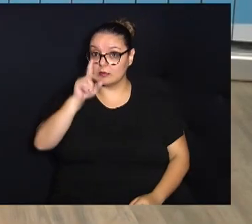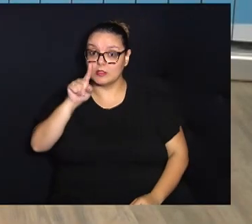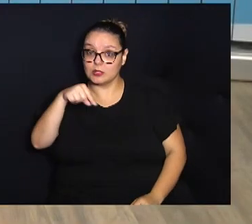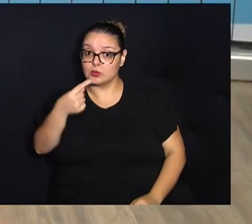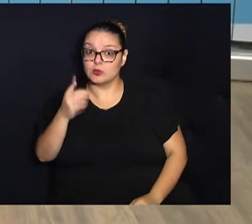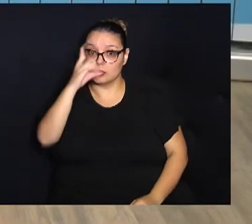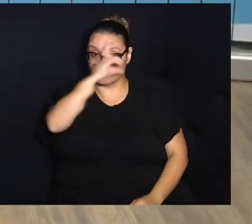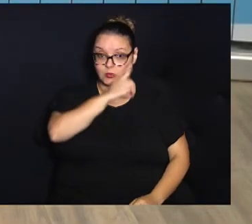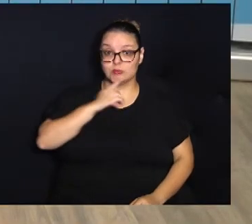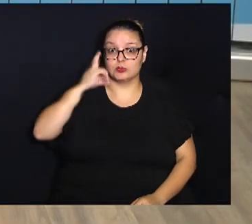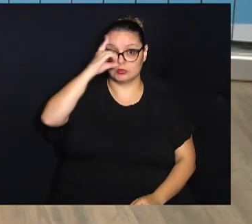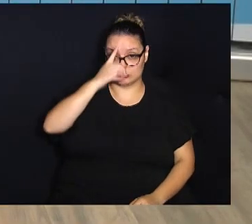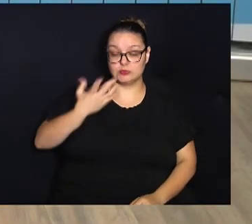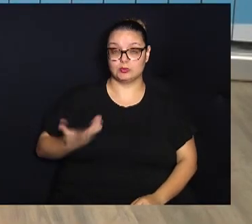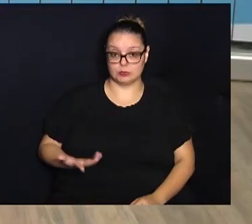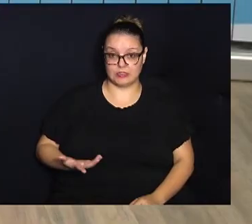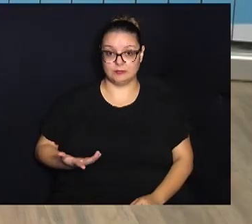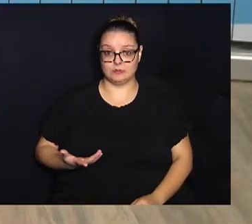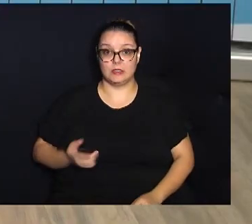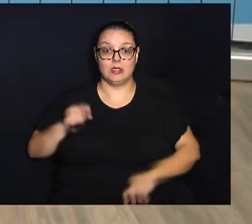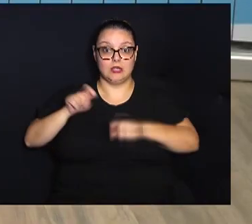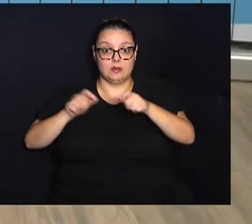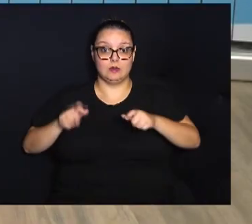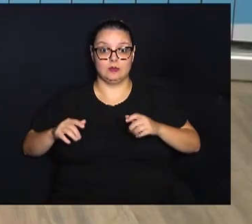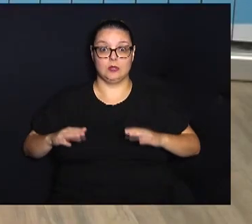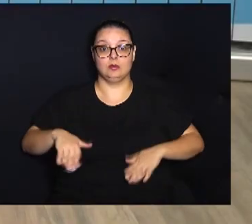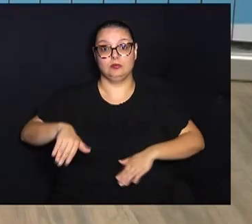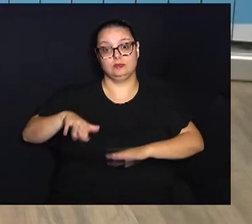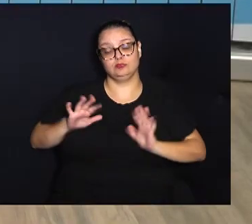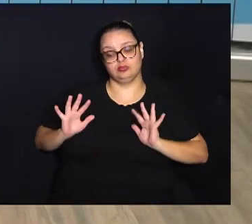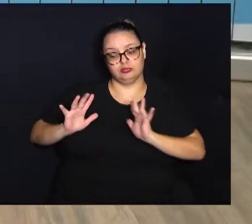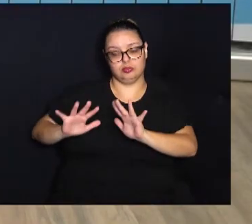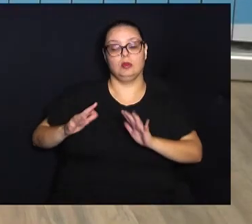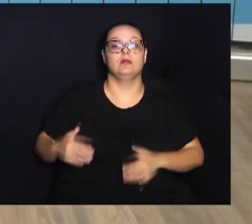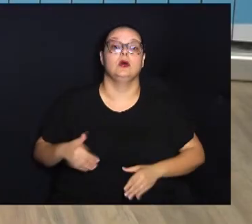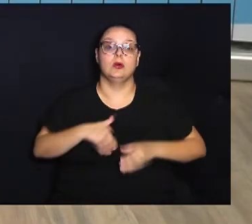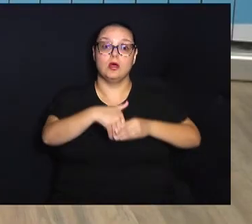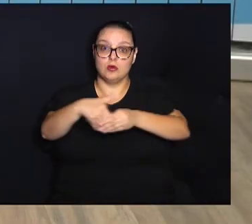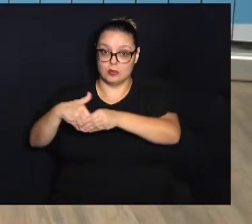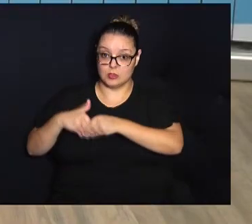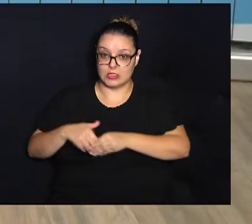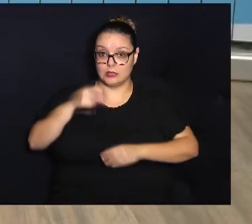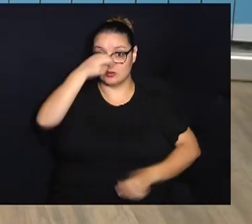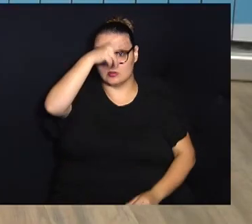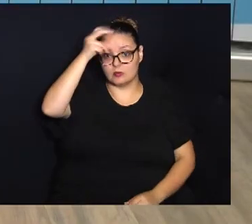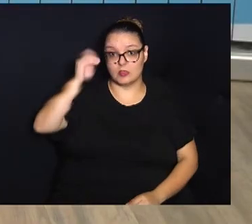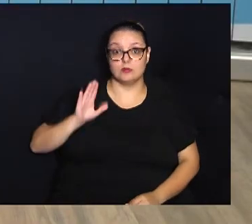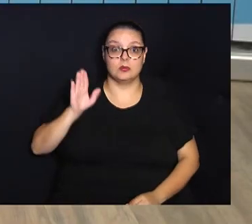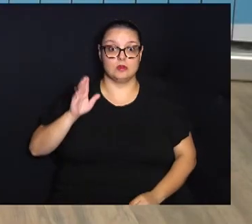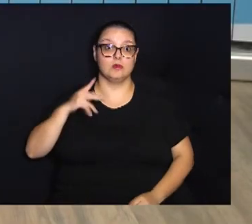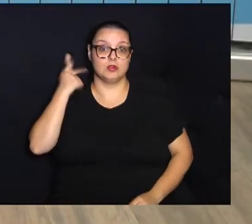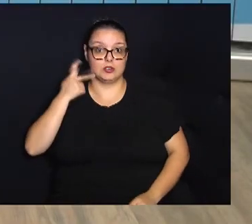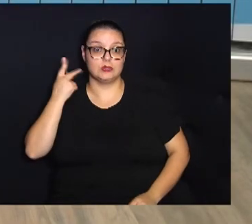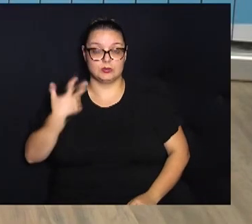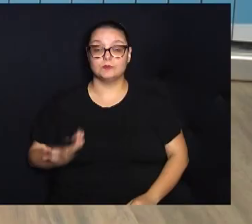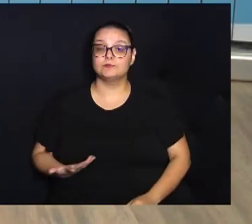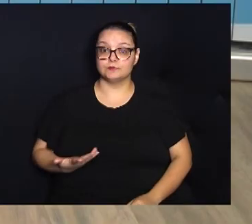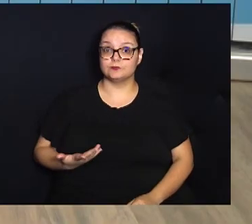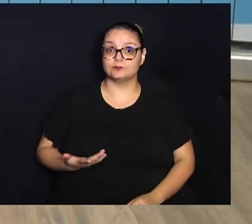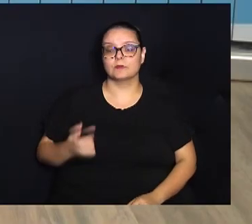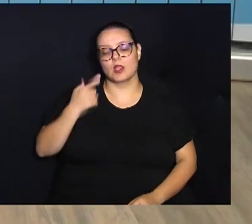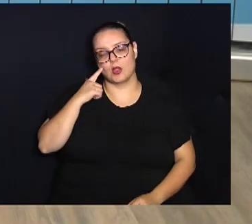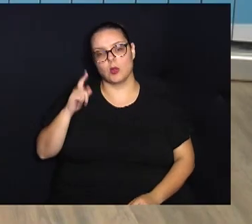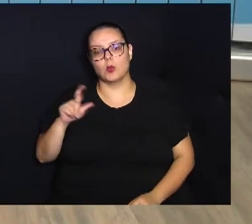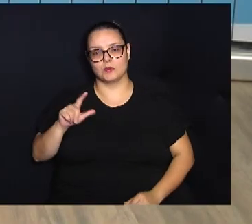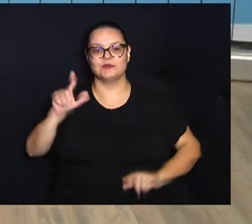domingo, né, as pessoas vão às ruas escolher os prefeitos, escolher candidatos aí, escolher os vereadores. E claro, a